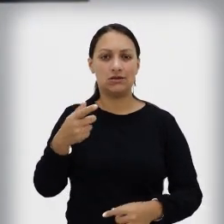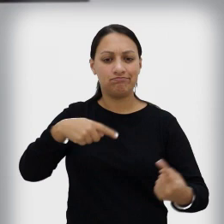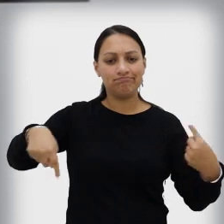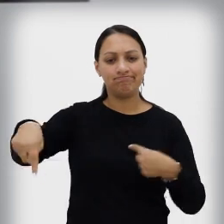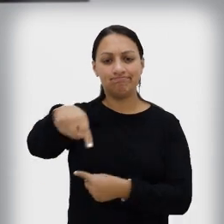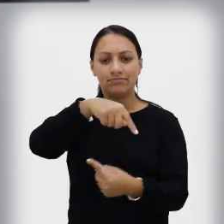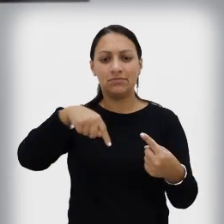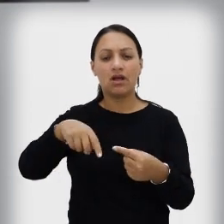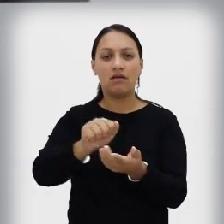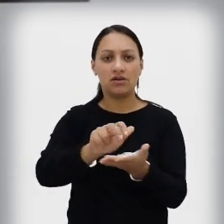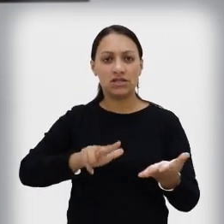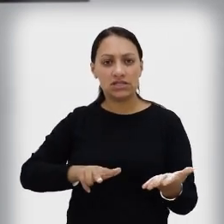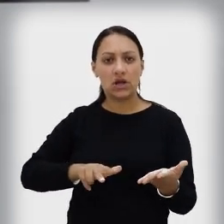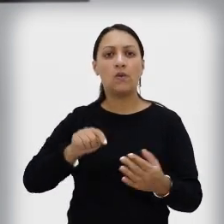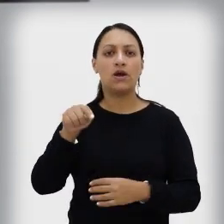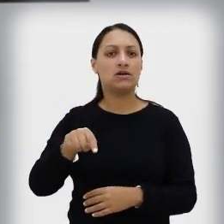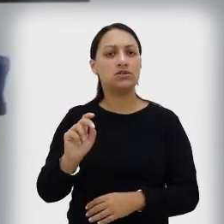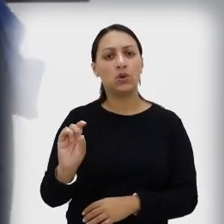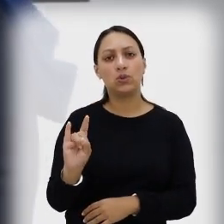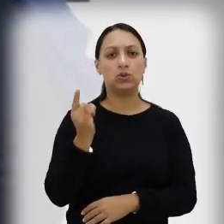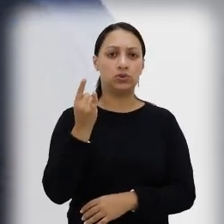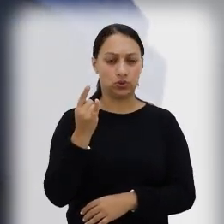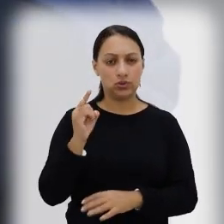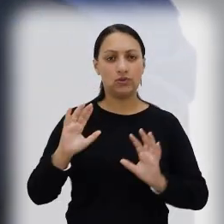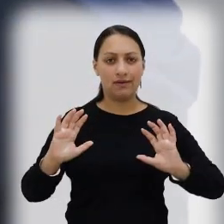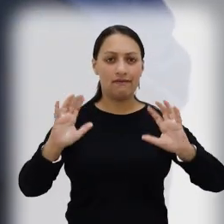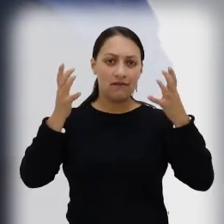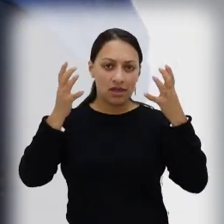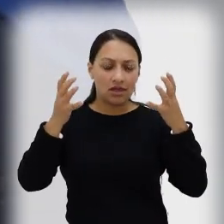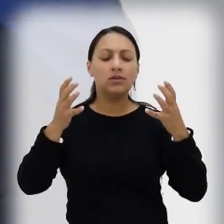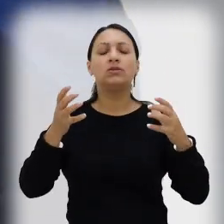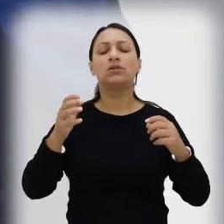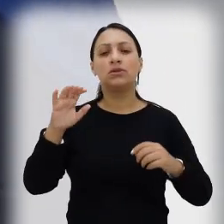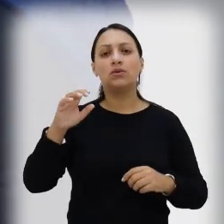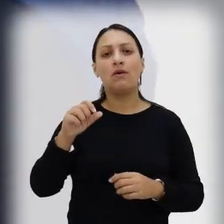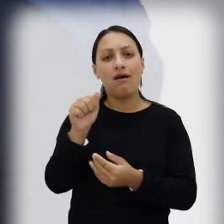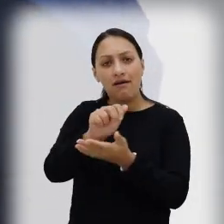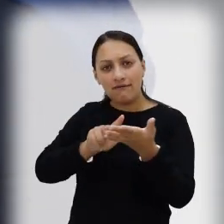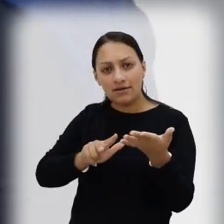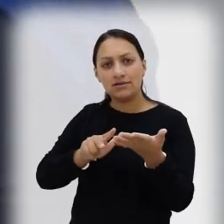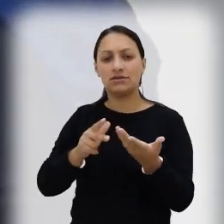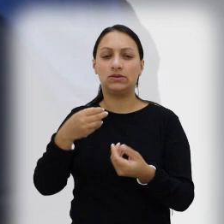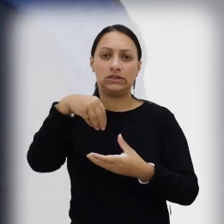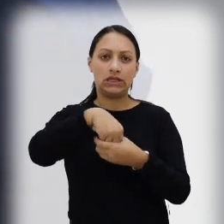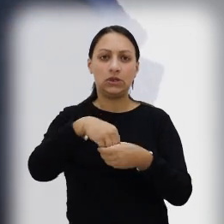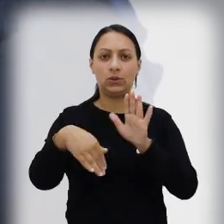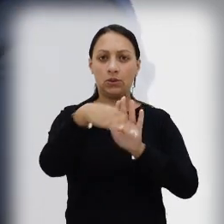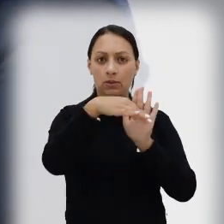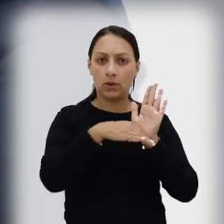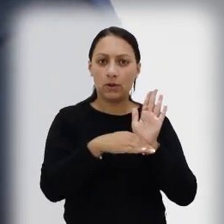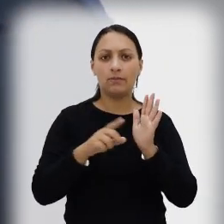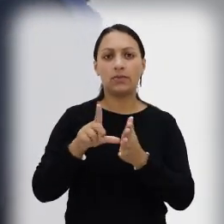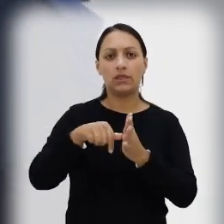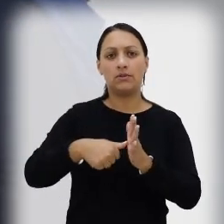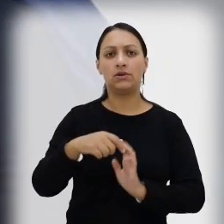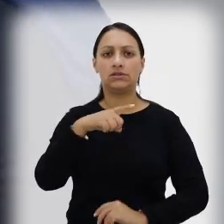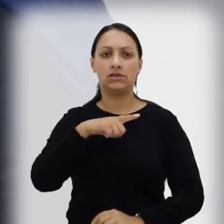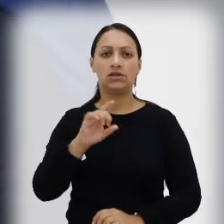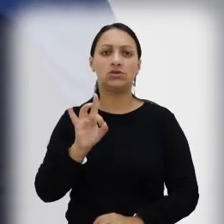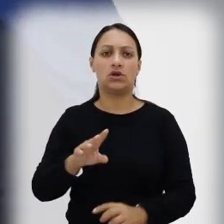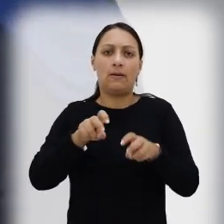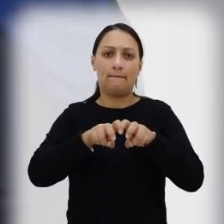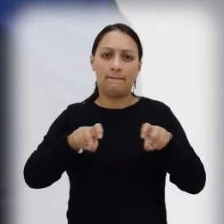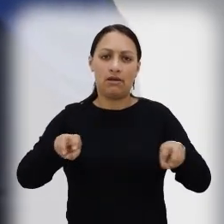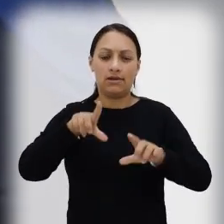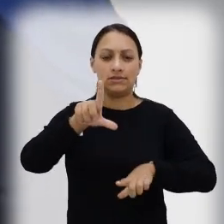ciclo definitivo, então, é o último evento de avaliação dentro do programa. Depois, a gente tem só as